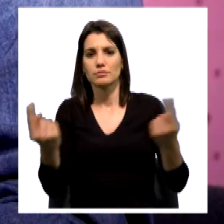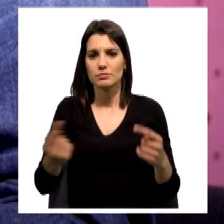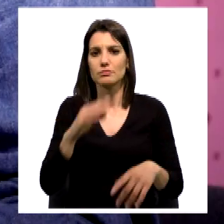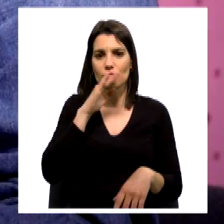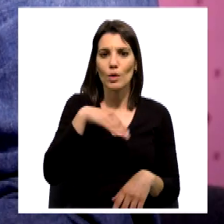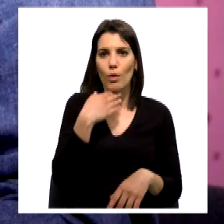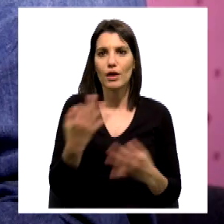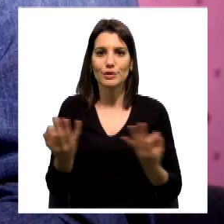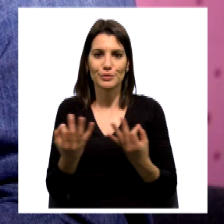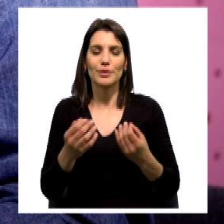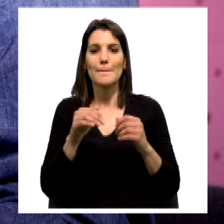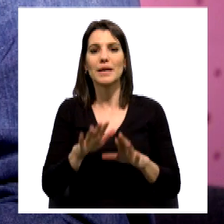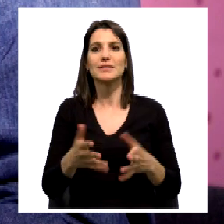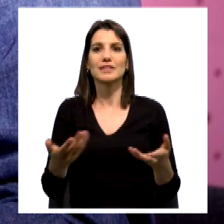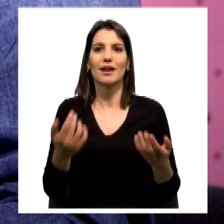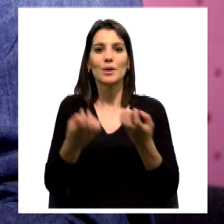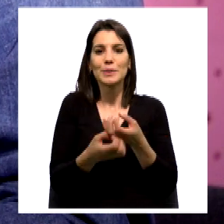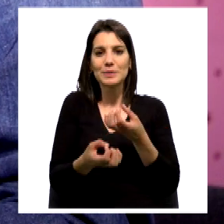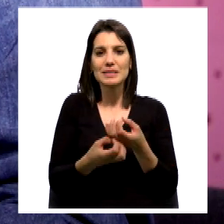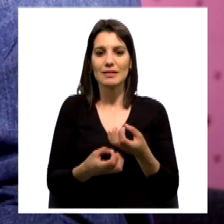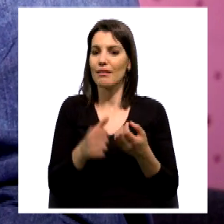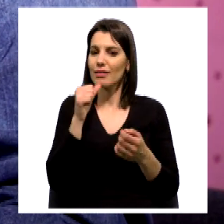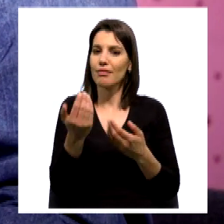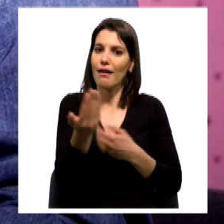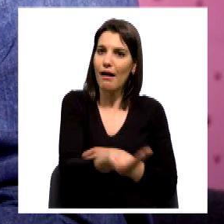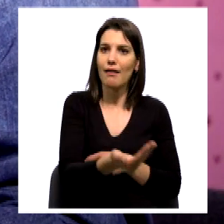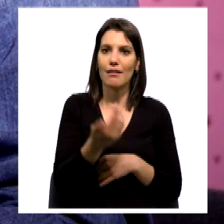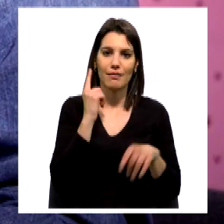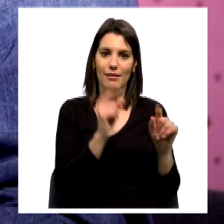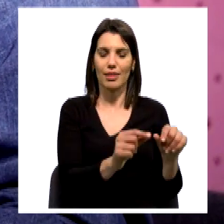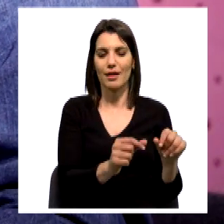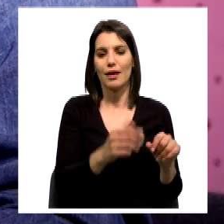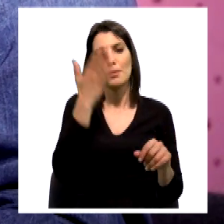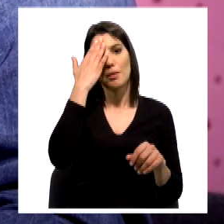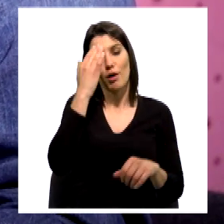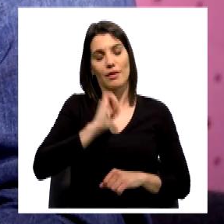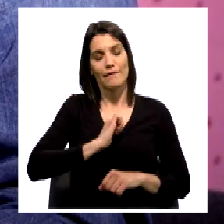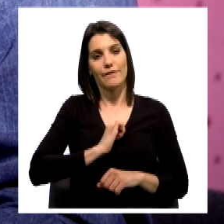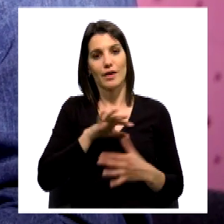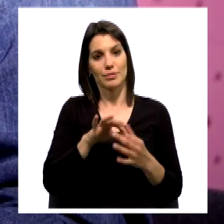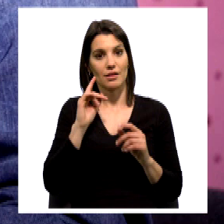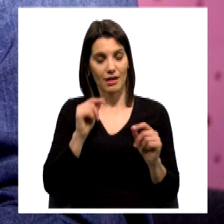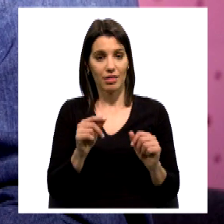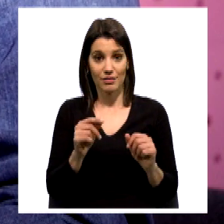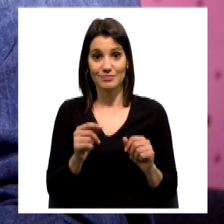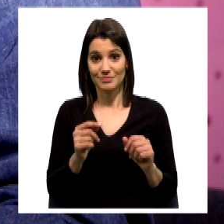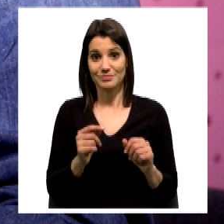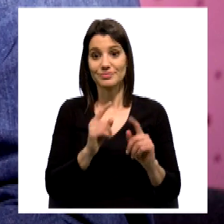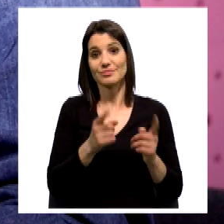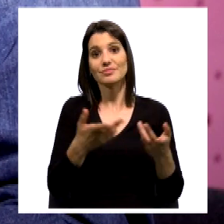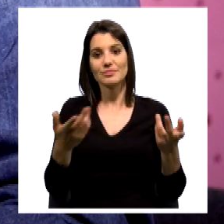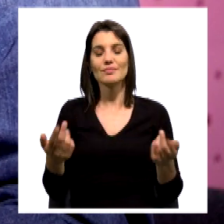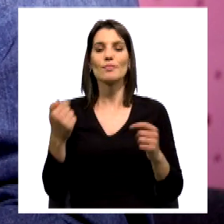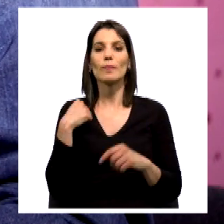quarto de cada um onde isso também acontece. Mas na cozinha existia sempre isso. E as minhas memórias que eu tenho de rádio